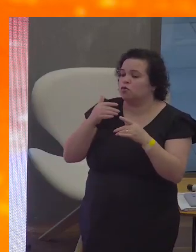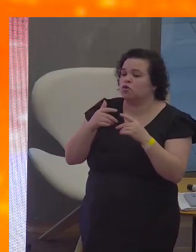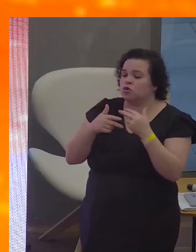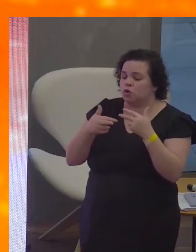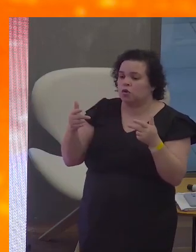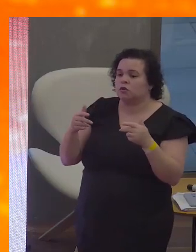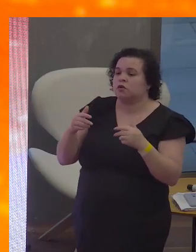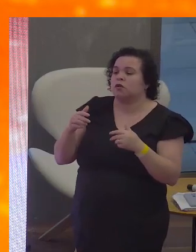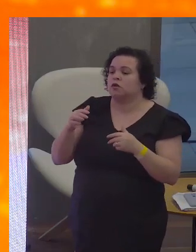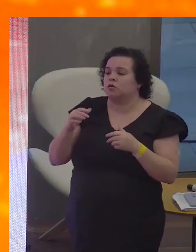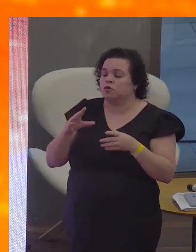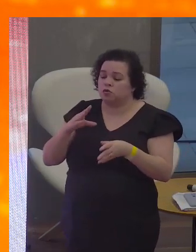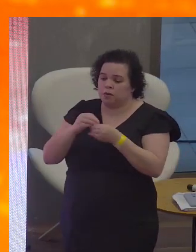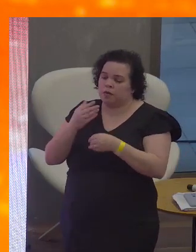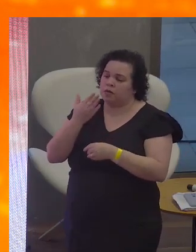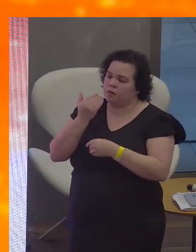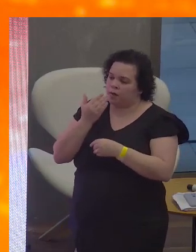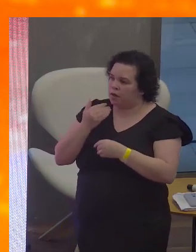funcional no suplemento alimentar.